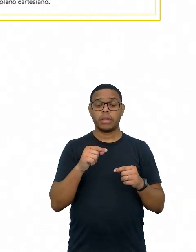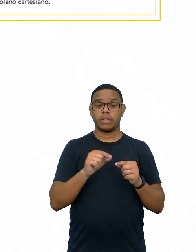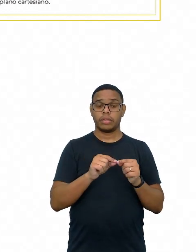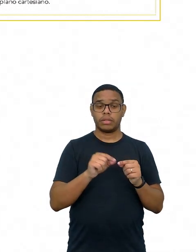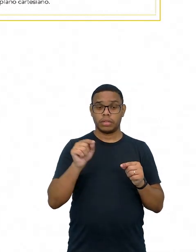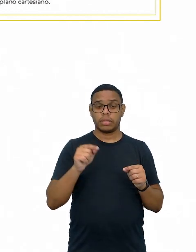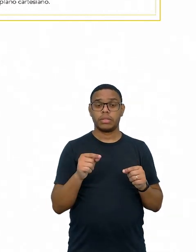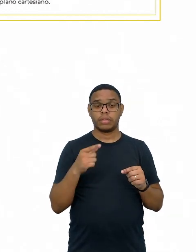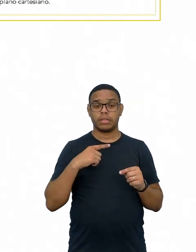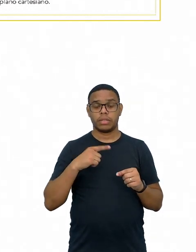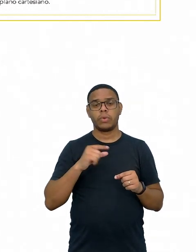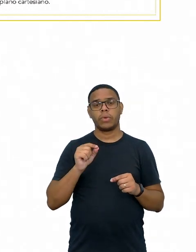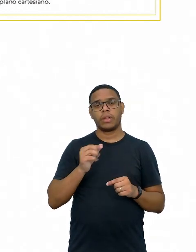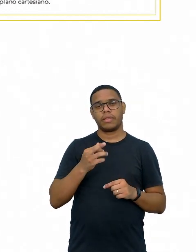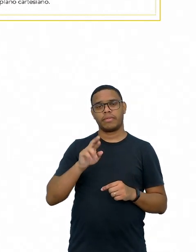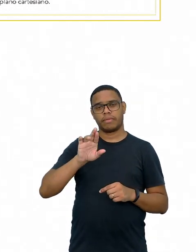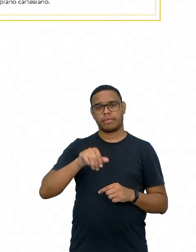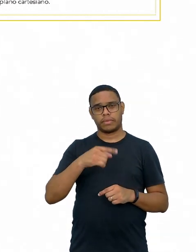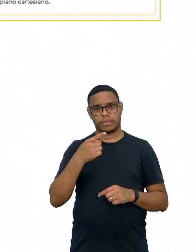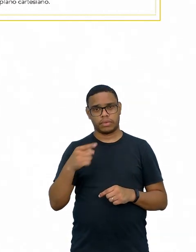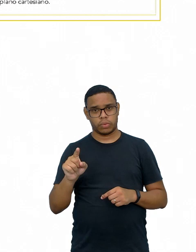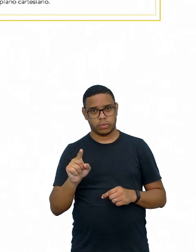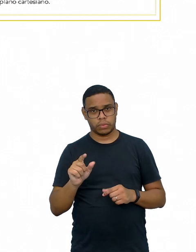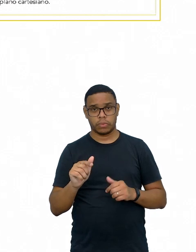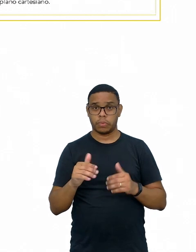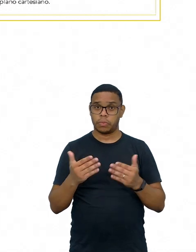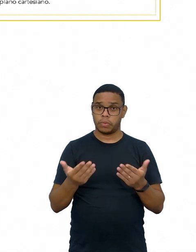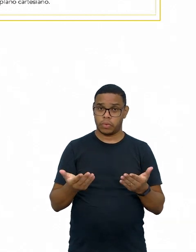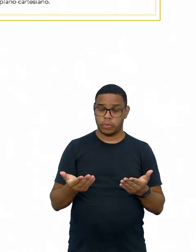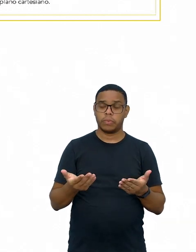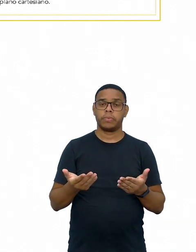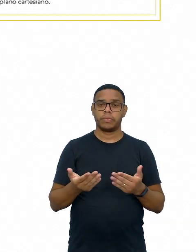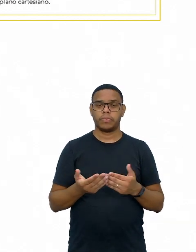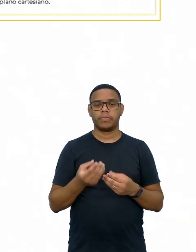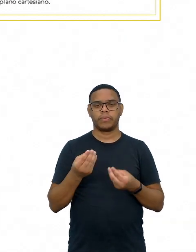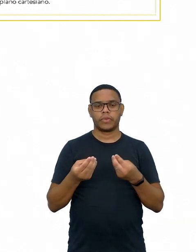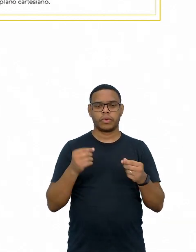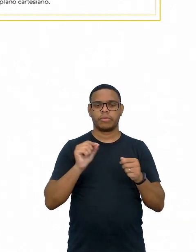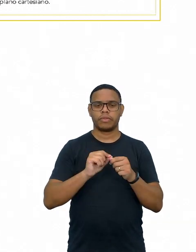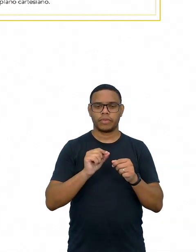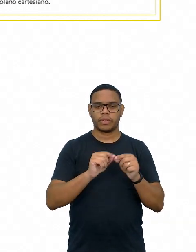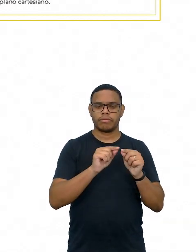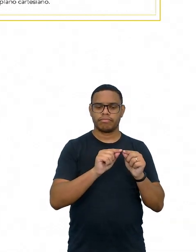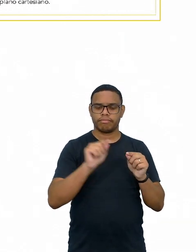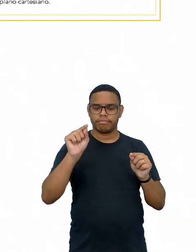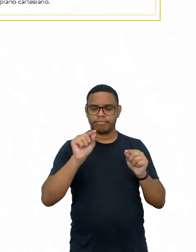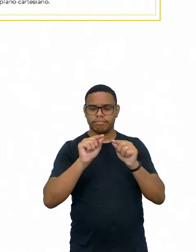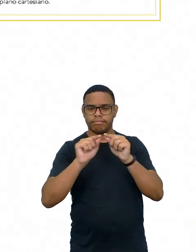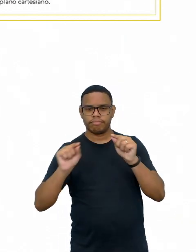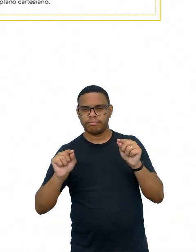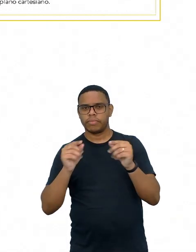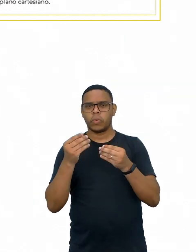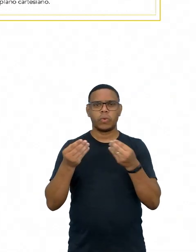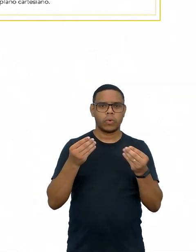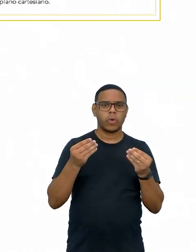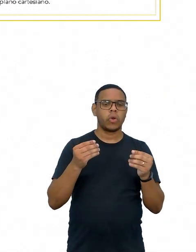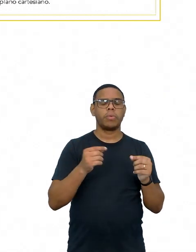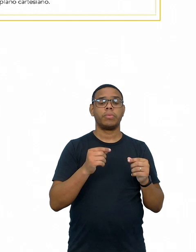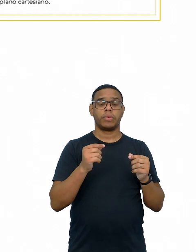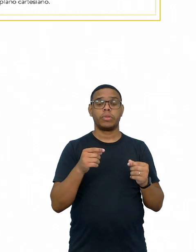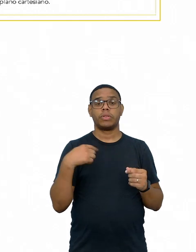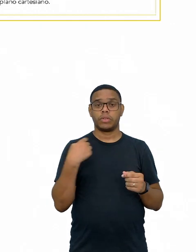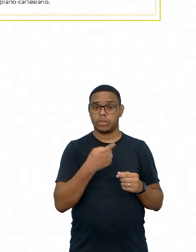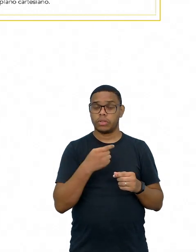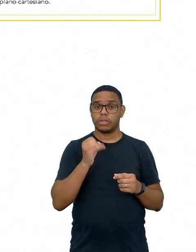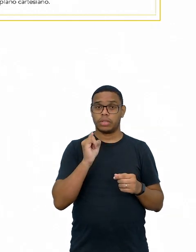são fração, né? Então, como que eu vou colocar esses pontos no plano? E a gente, se eles